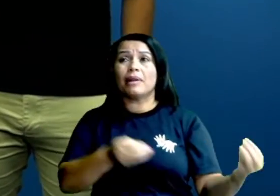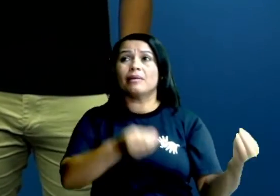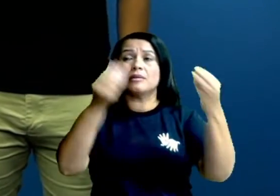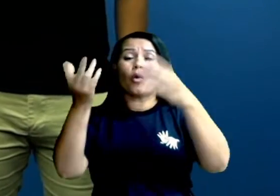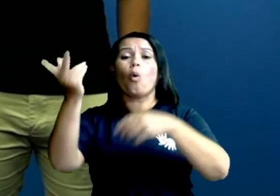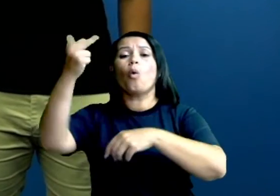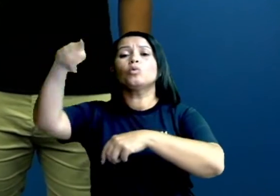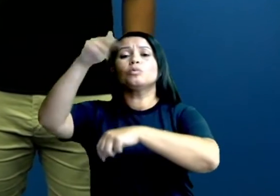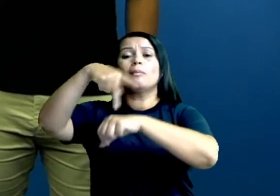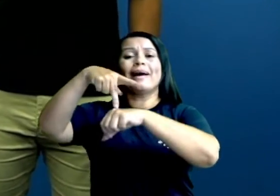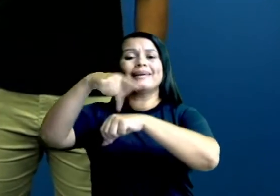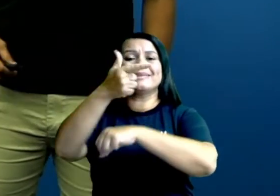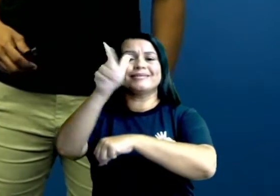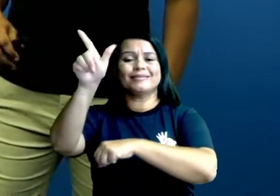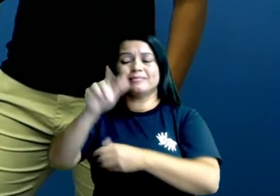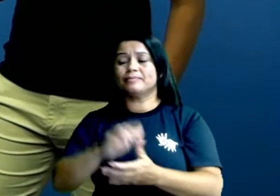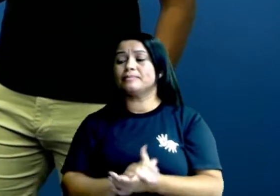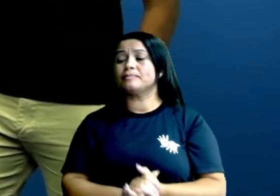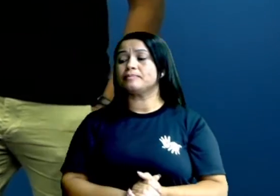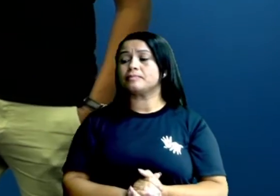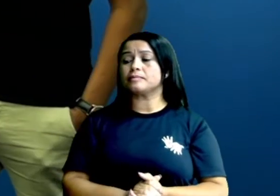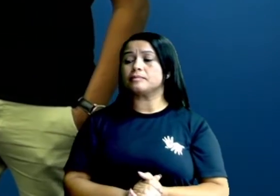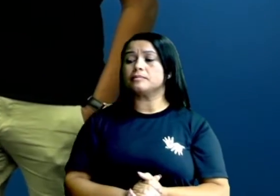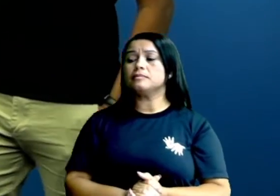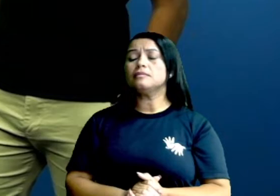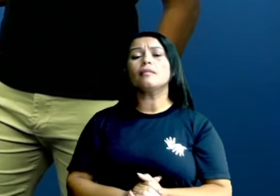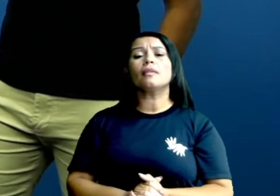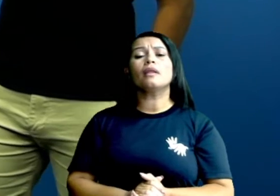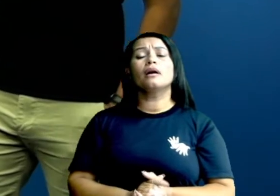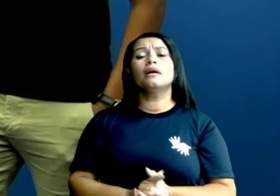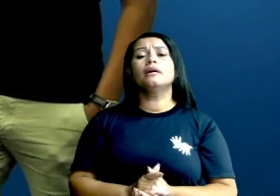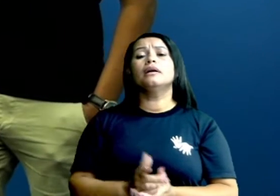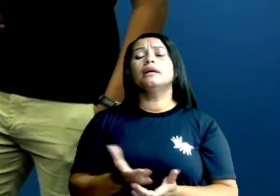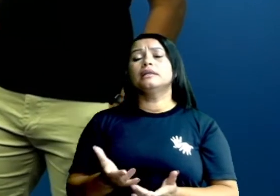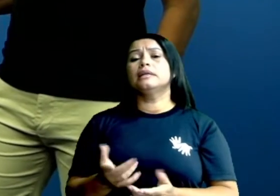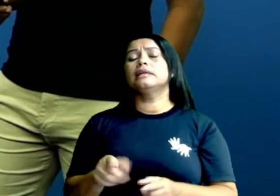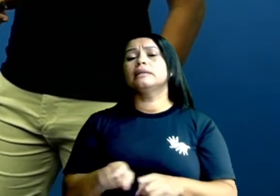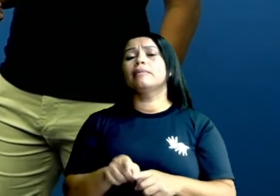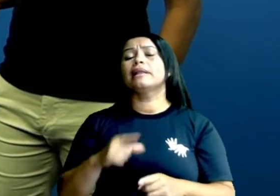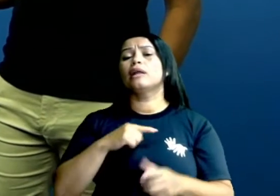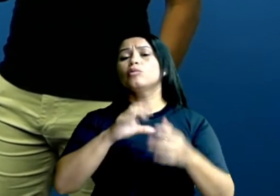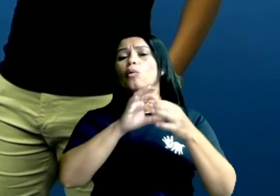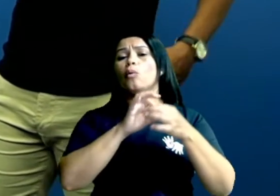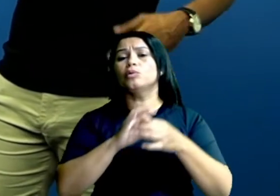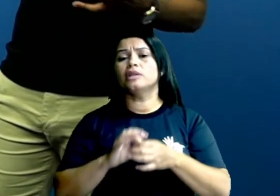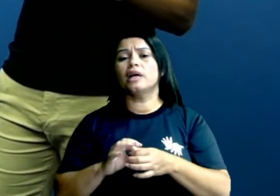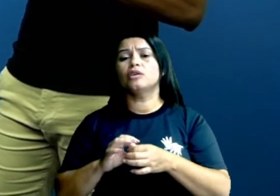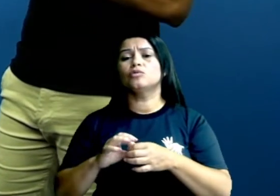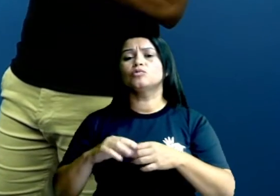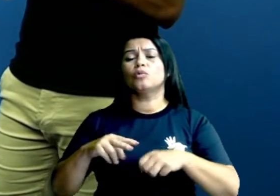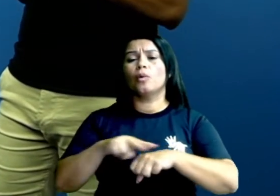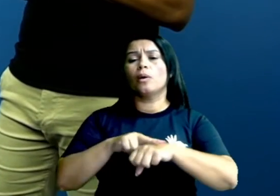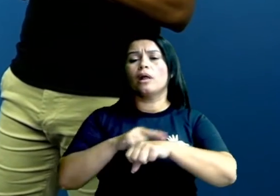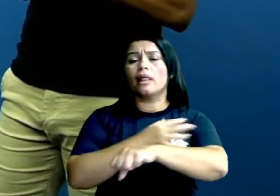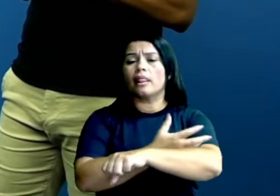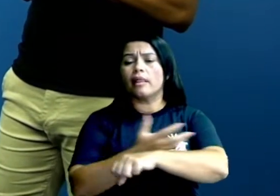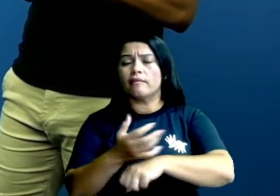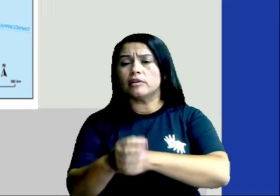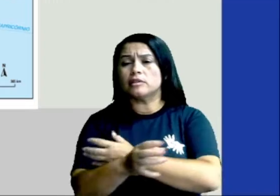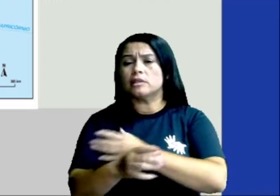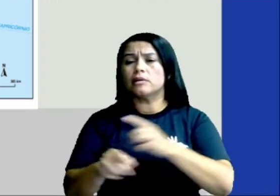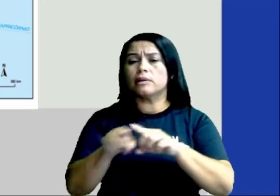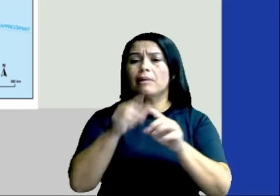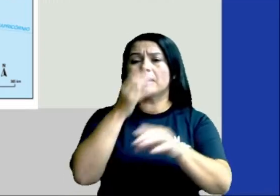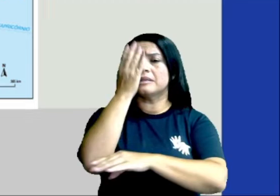tá? Bem, partindo ainda desse princípio, né, desse contexto da vegetação e do desmatamento, a gente estava